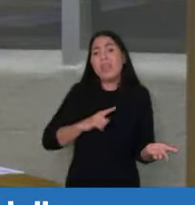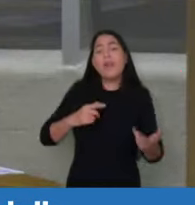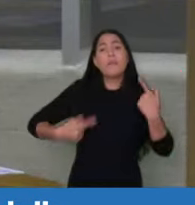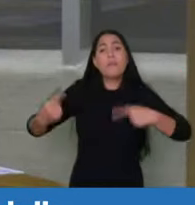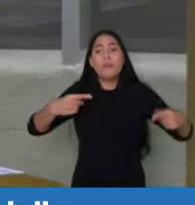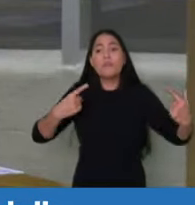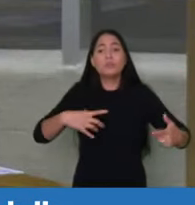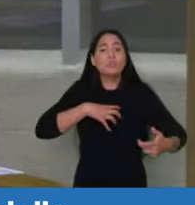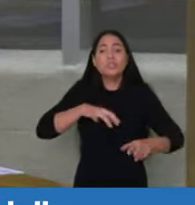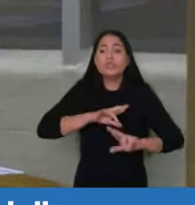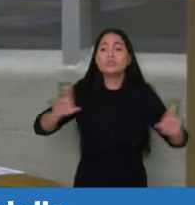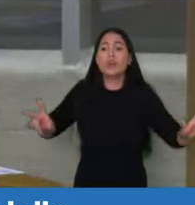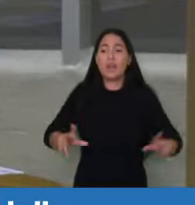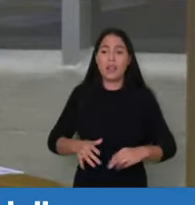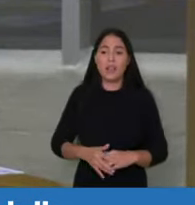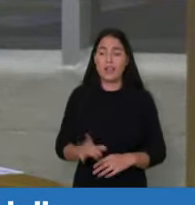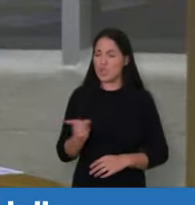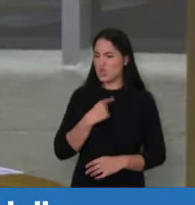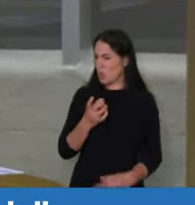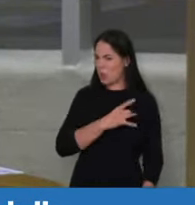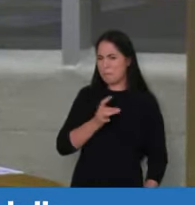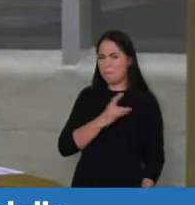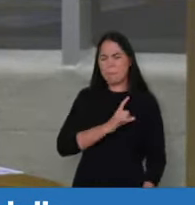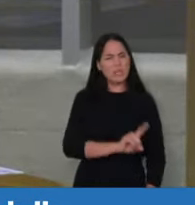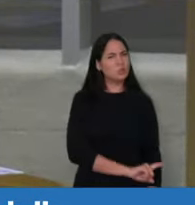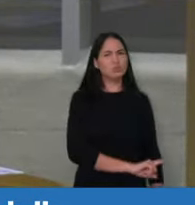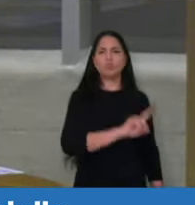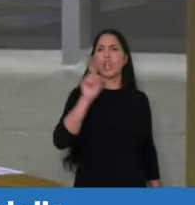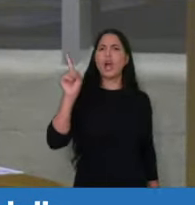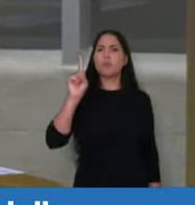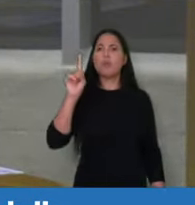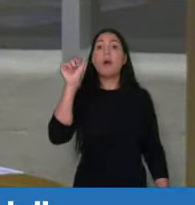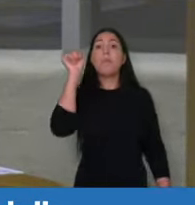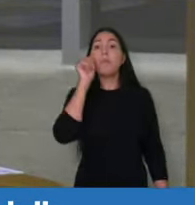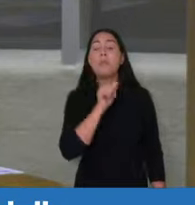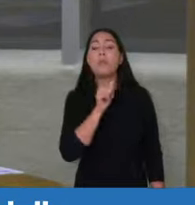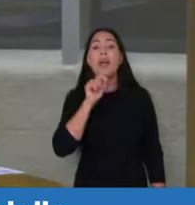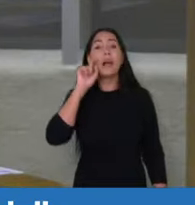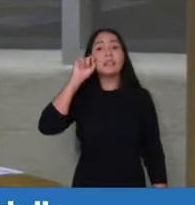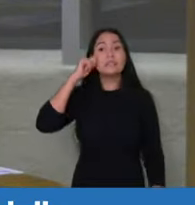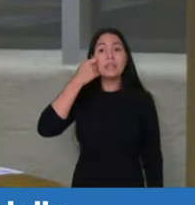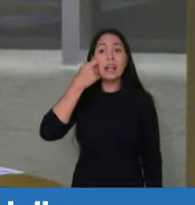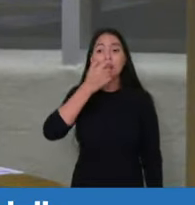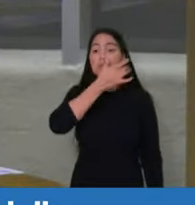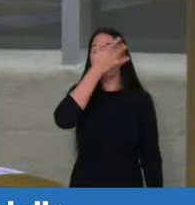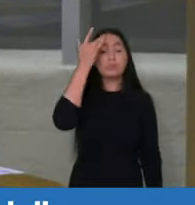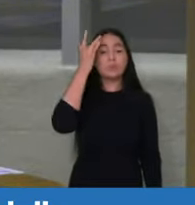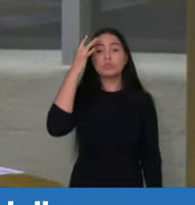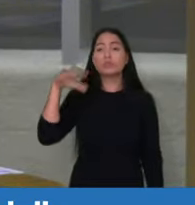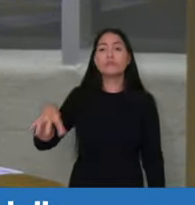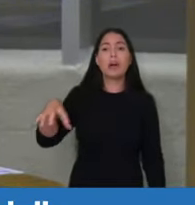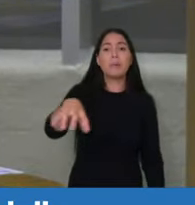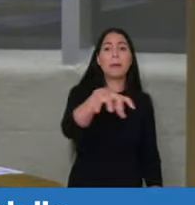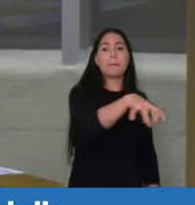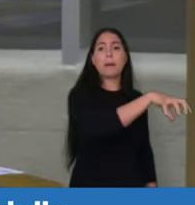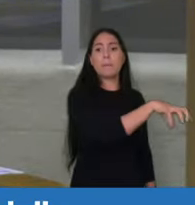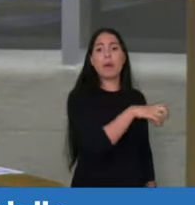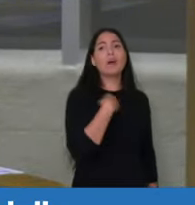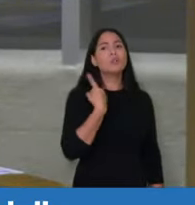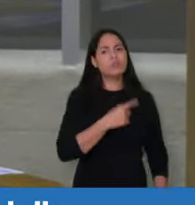ter medo, né? Enquanto mulheres negras, enquanto pessoas que não são historicamente representadas em espaços como esse onde a gente está